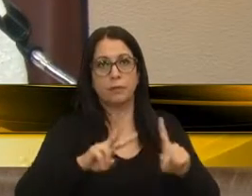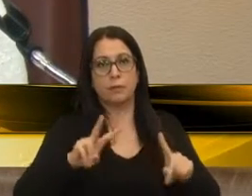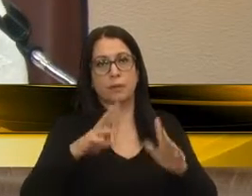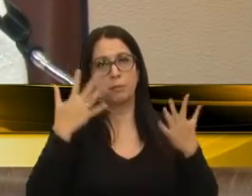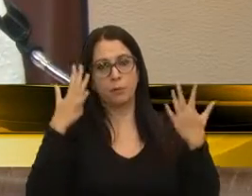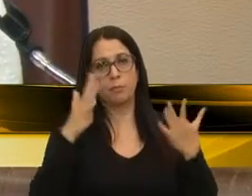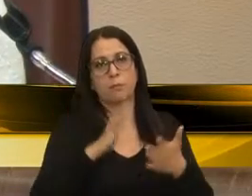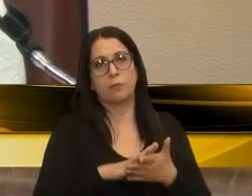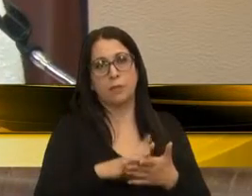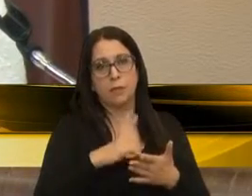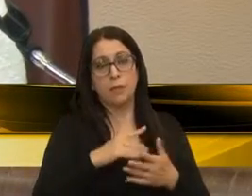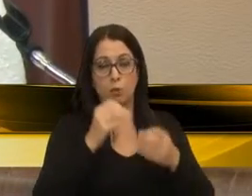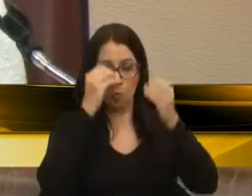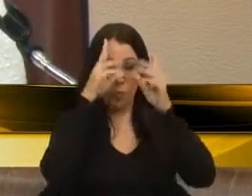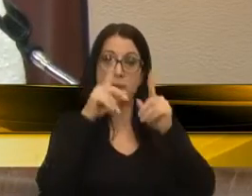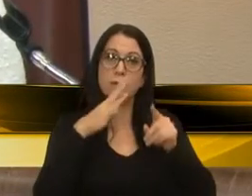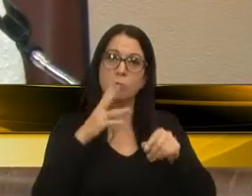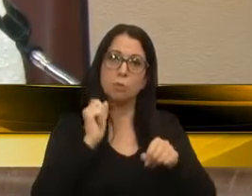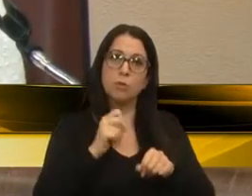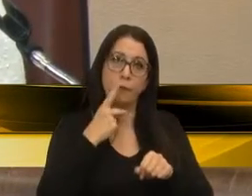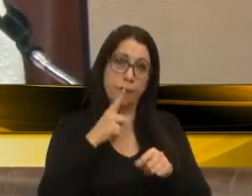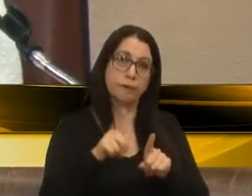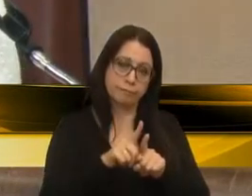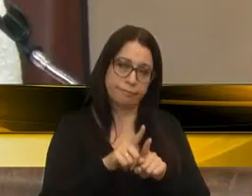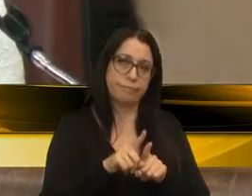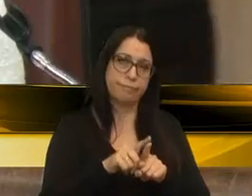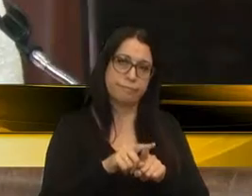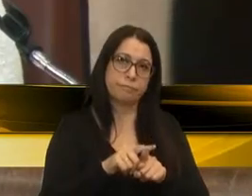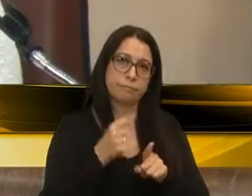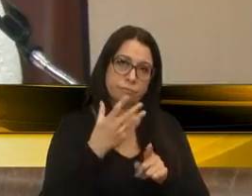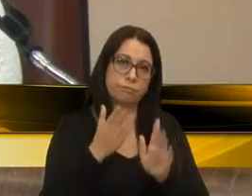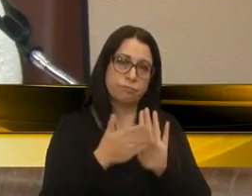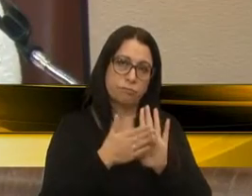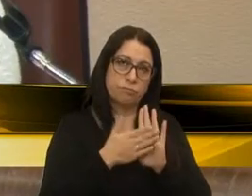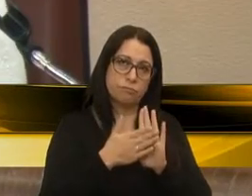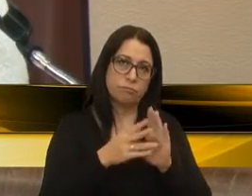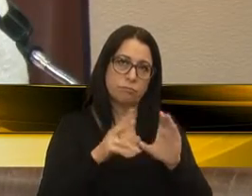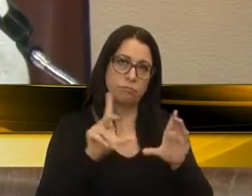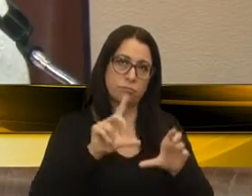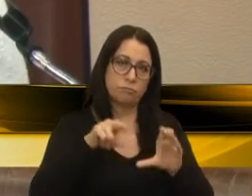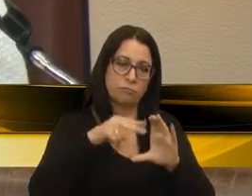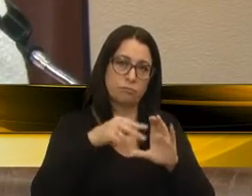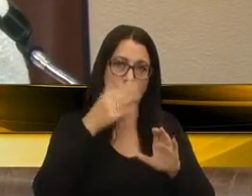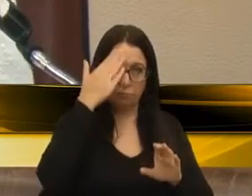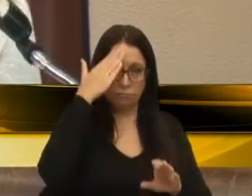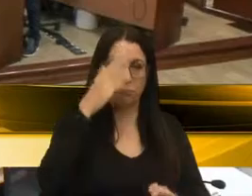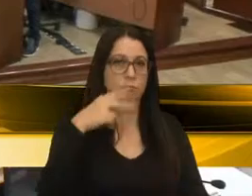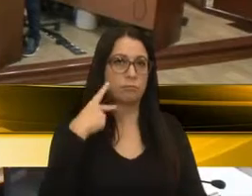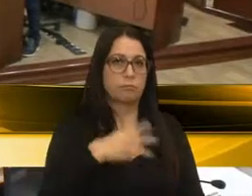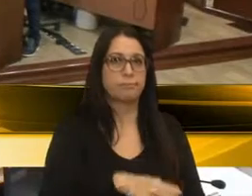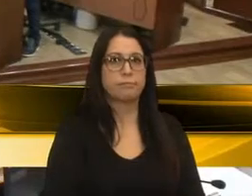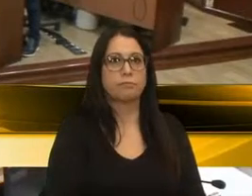Parabéns. E tem que conhecer para poder falar, né? Então, acho que é uma boa pauta para a TV Câmara. Obrigada, vereador.